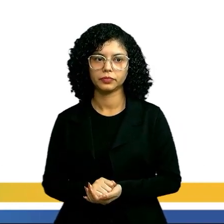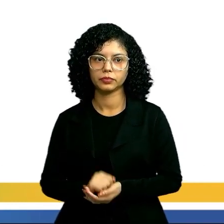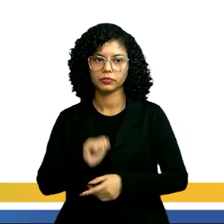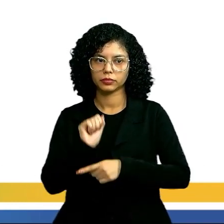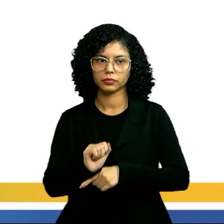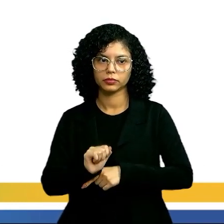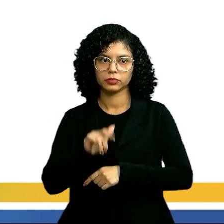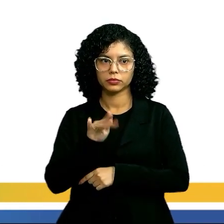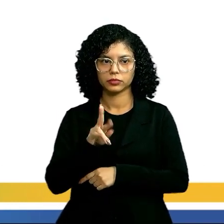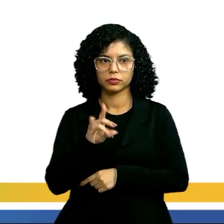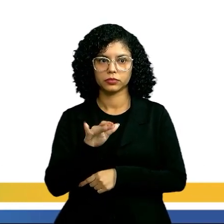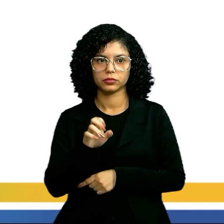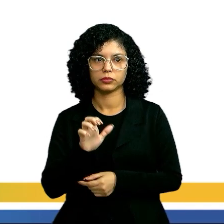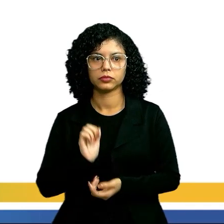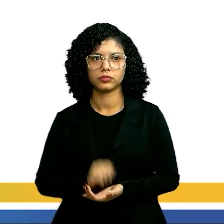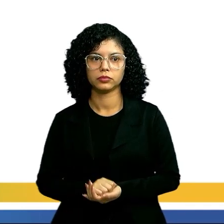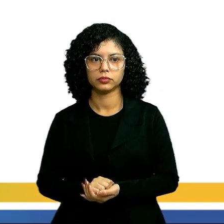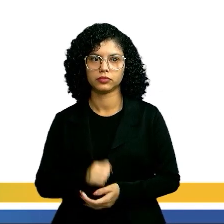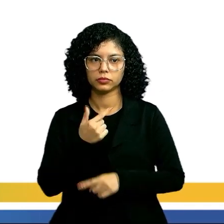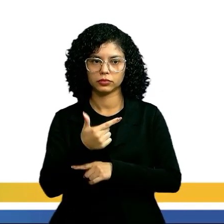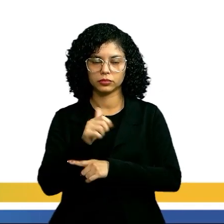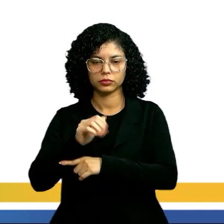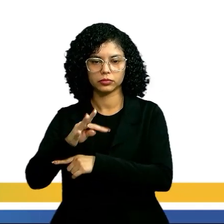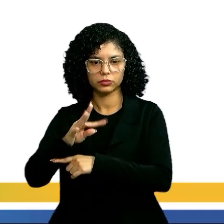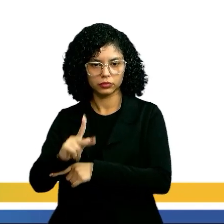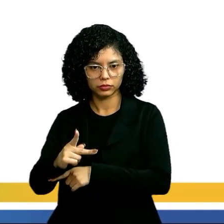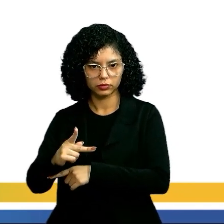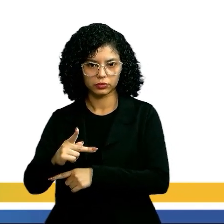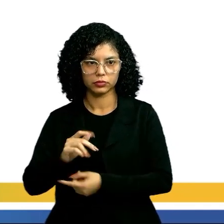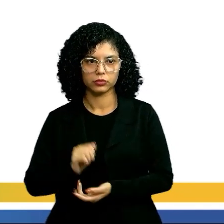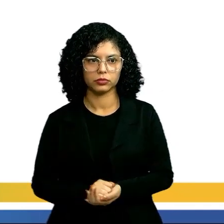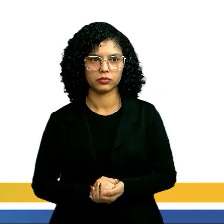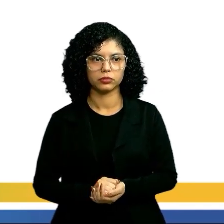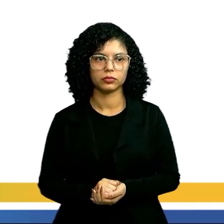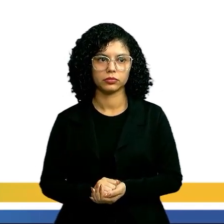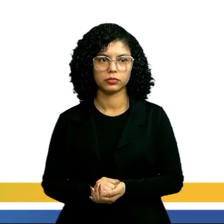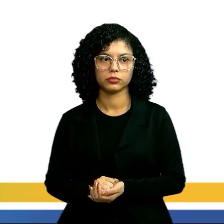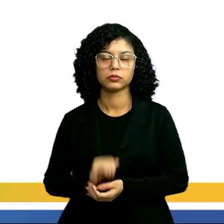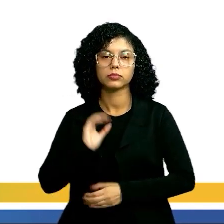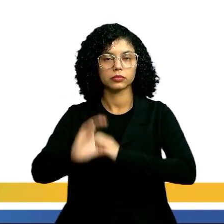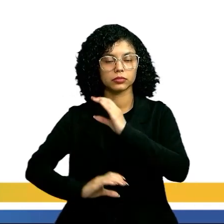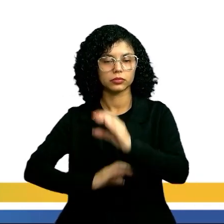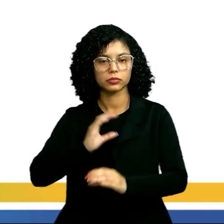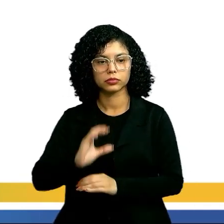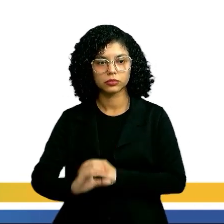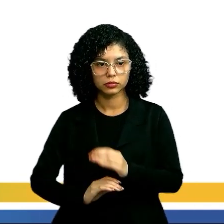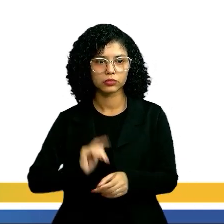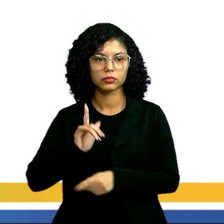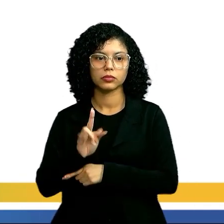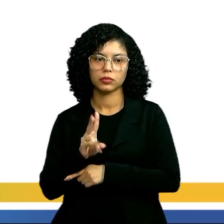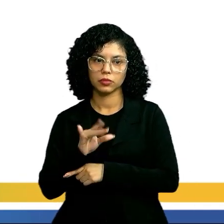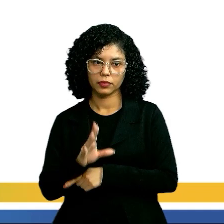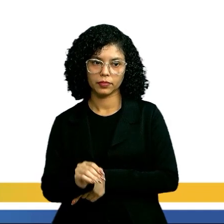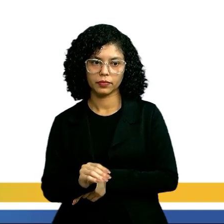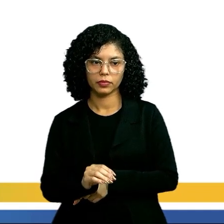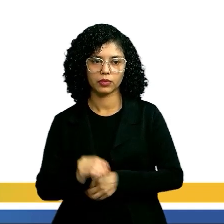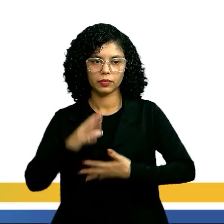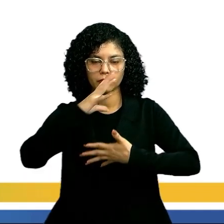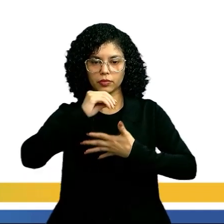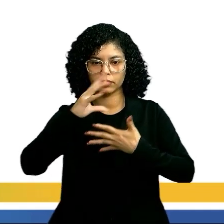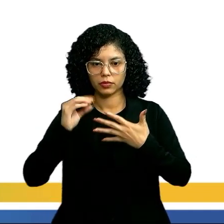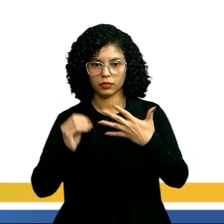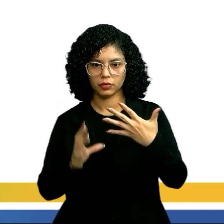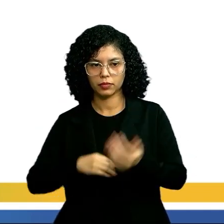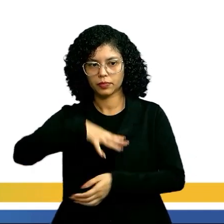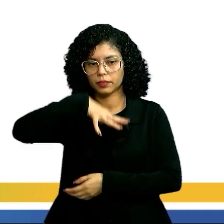glicólise, o segundo processo chama-se ciclo de Krebs e o terceiro chama-se cadeia respiratória.